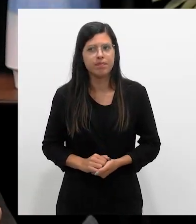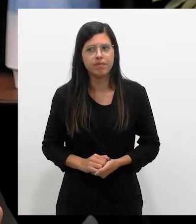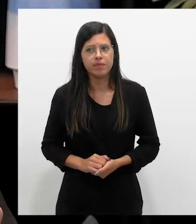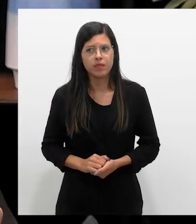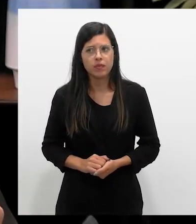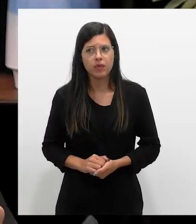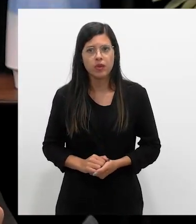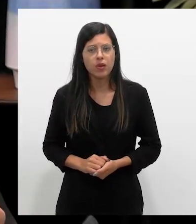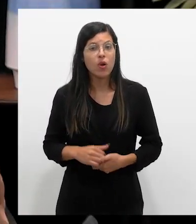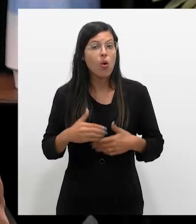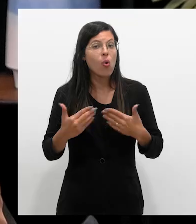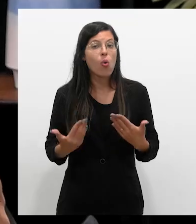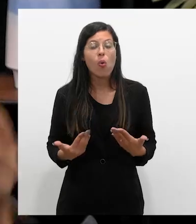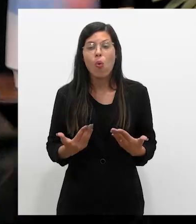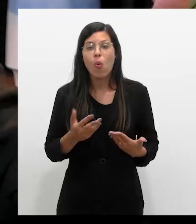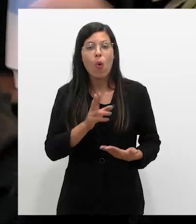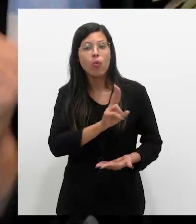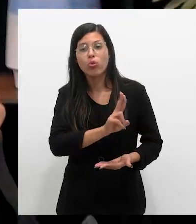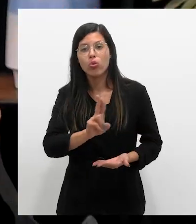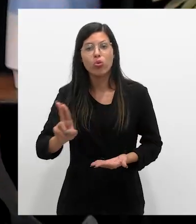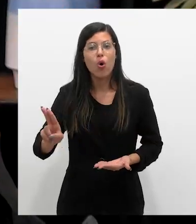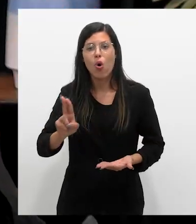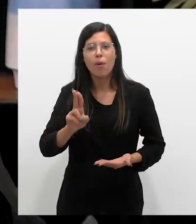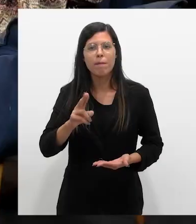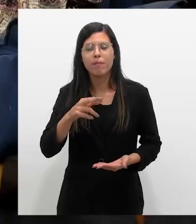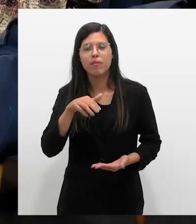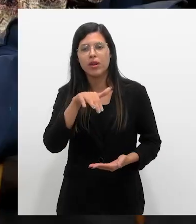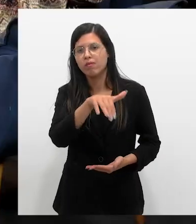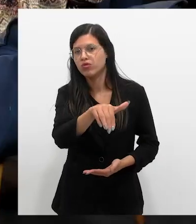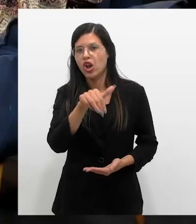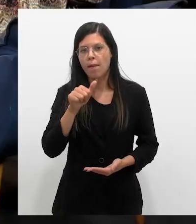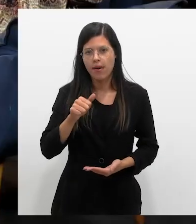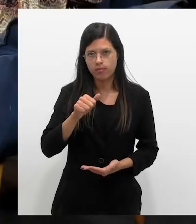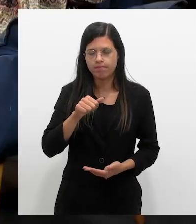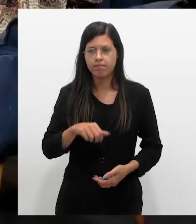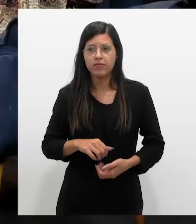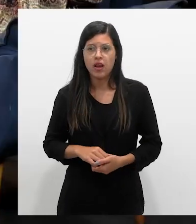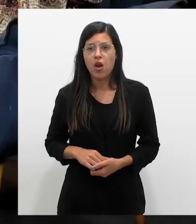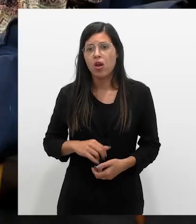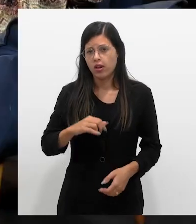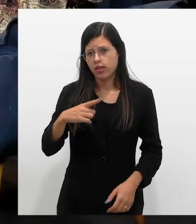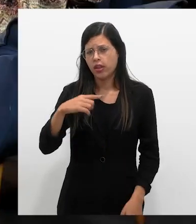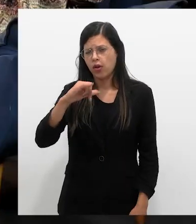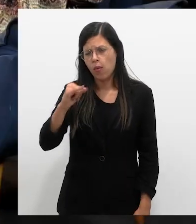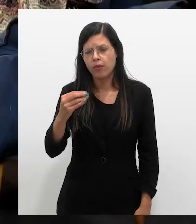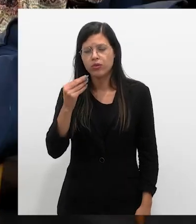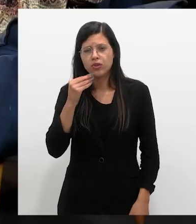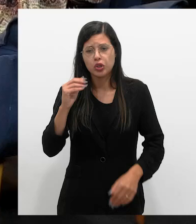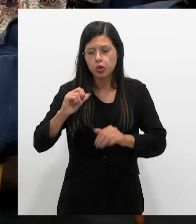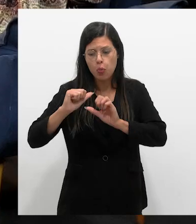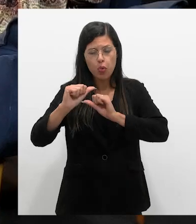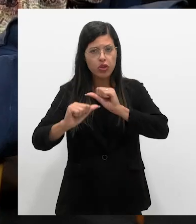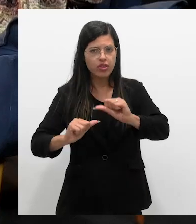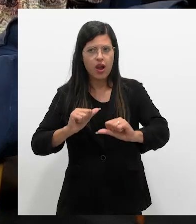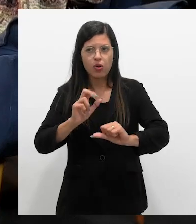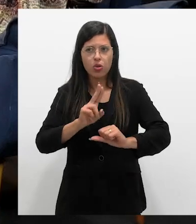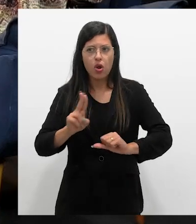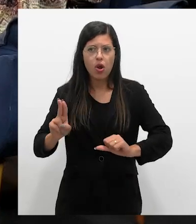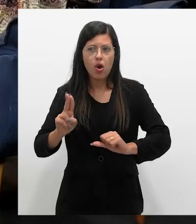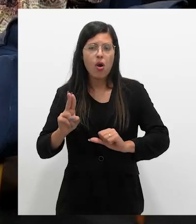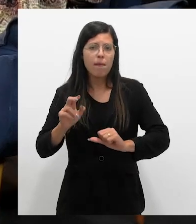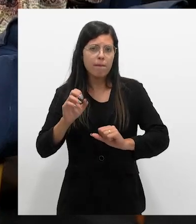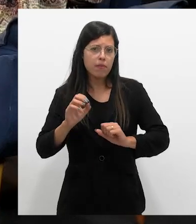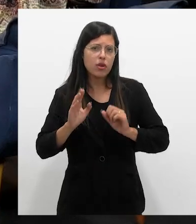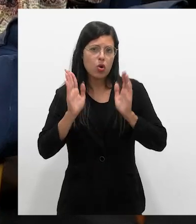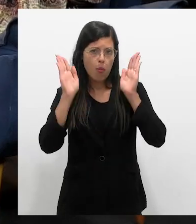ele: e por qual nome serás chamado? Esse é o momento em que ele tem a oportunidade de mudar de nome. Em